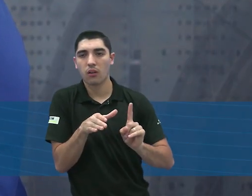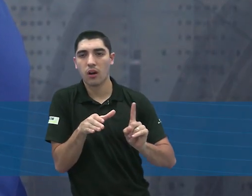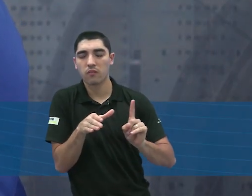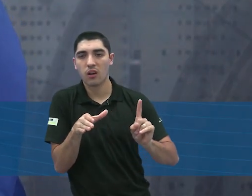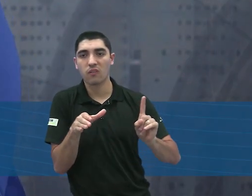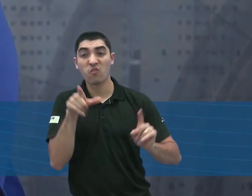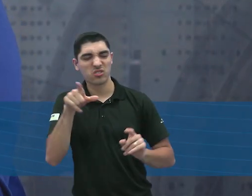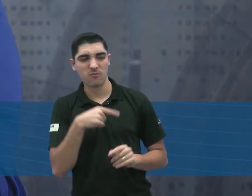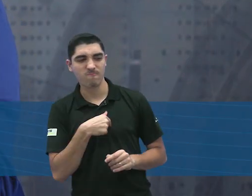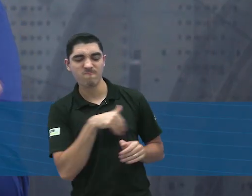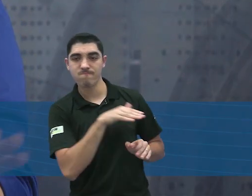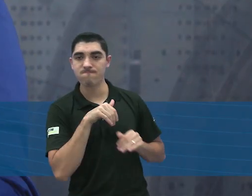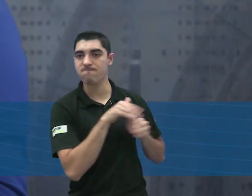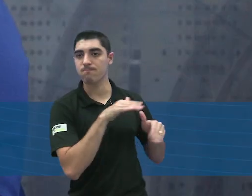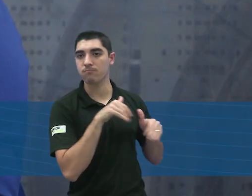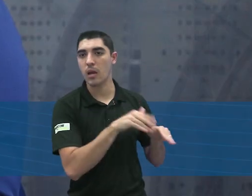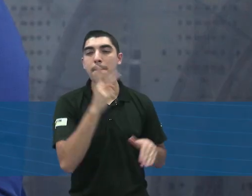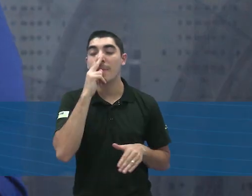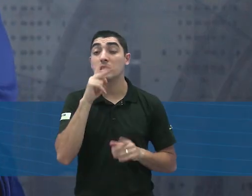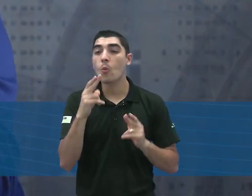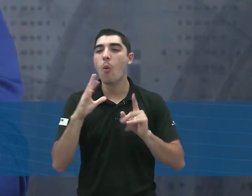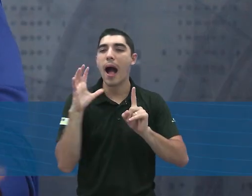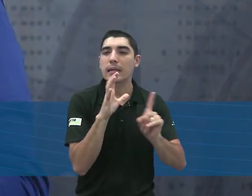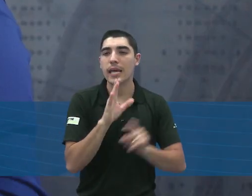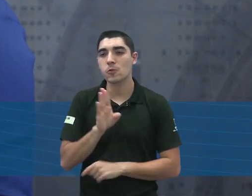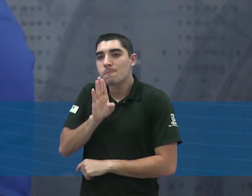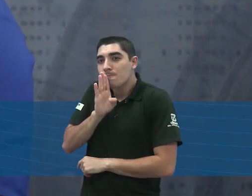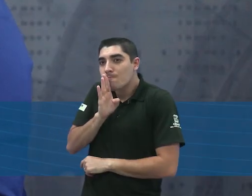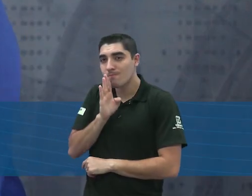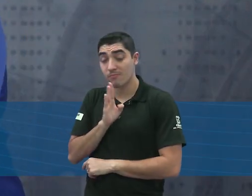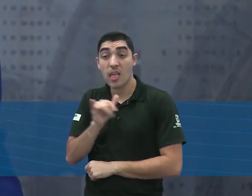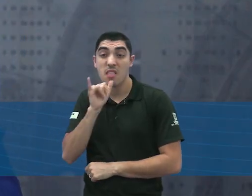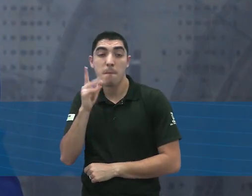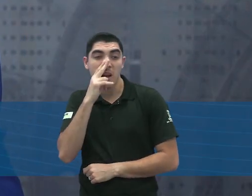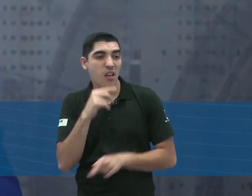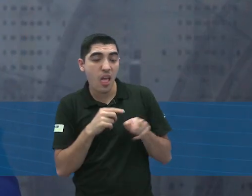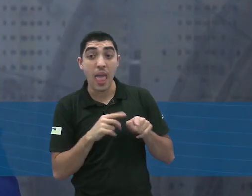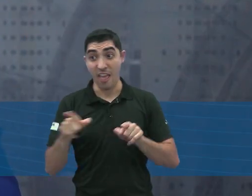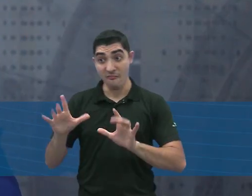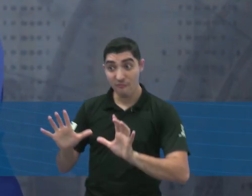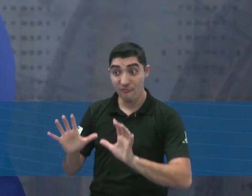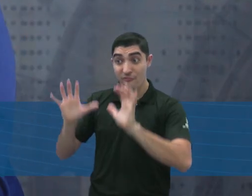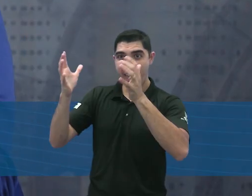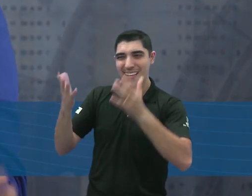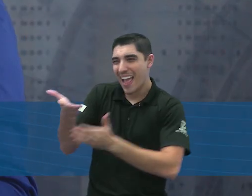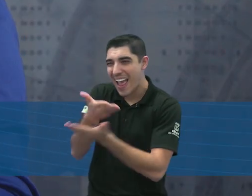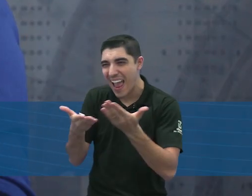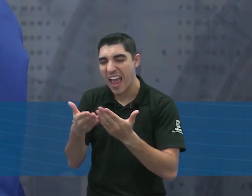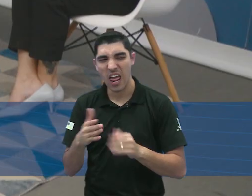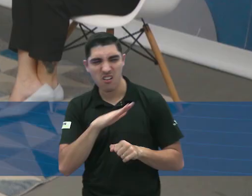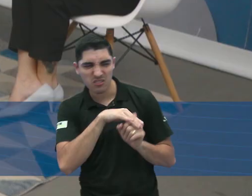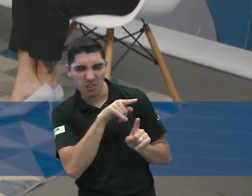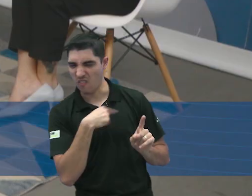dela, né? Que é o famoso colocar na geladeira, né? Coloquei a pessoa na geladeira, vai ter alguma festa, alguma confraternização, eu não convido